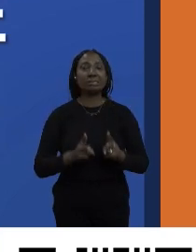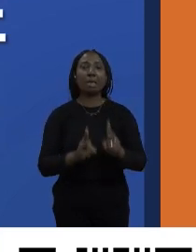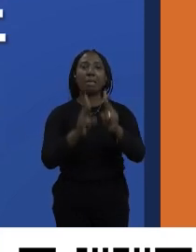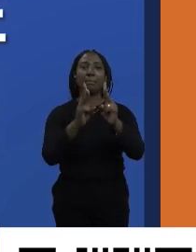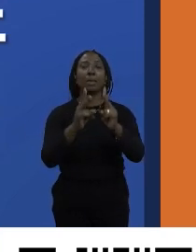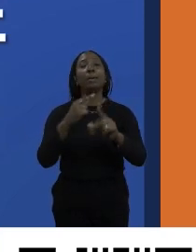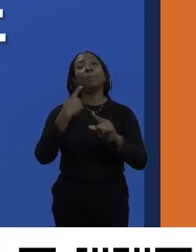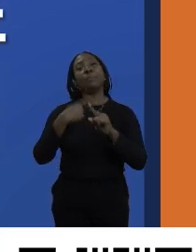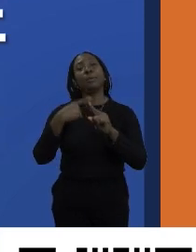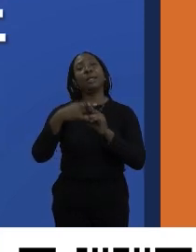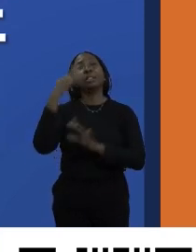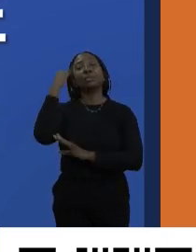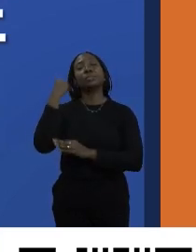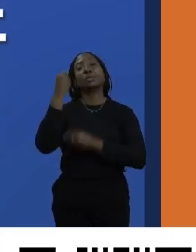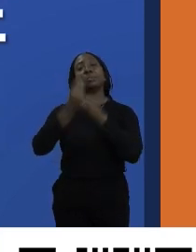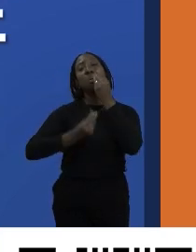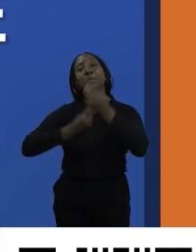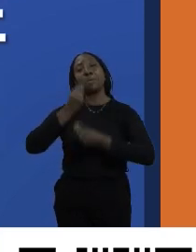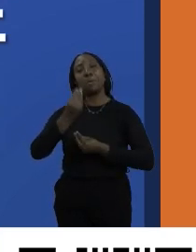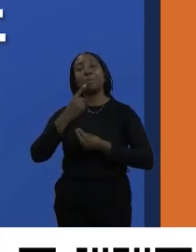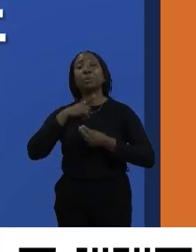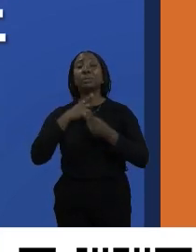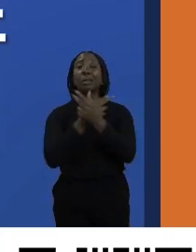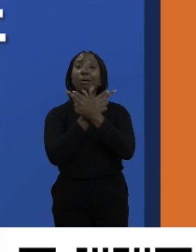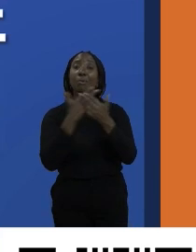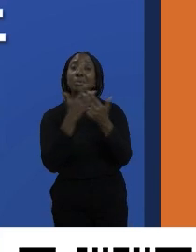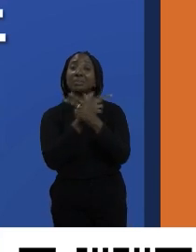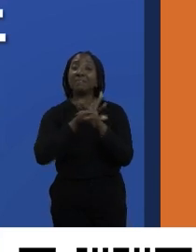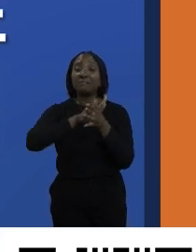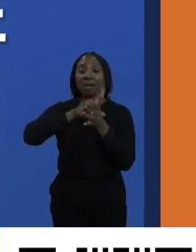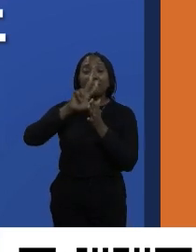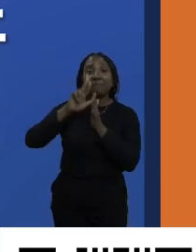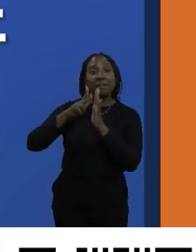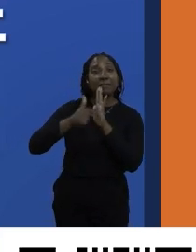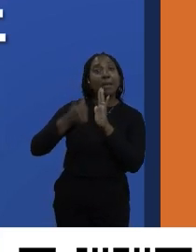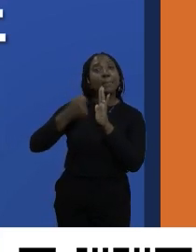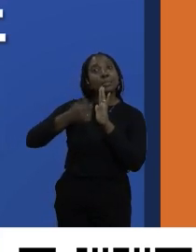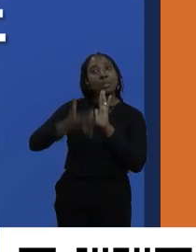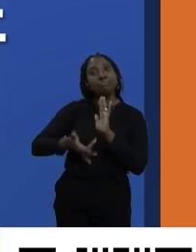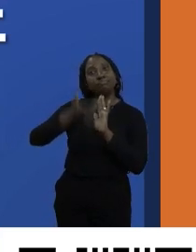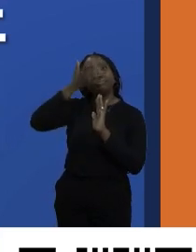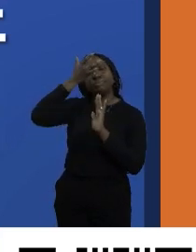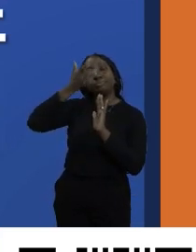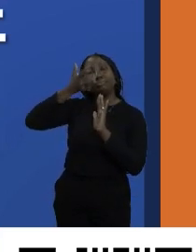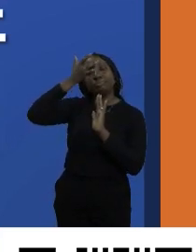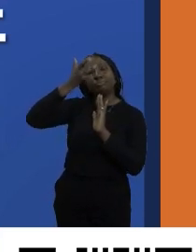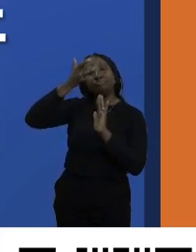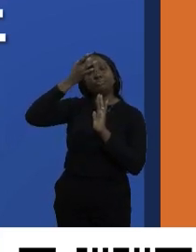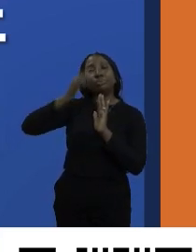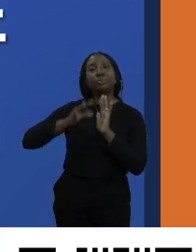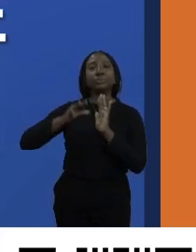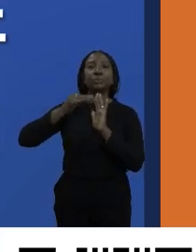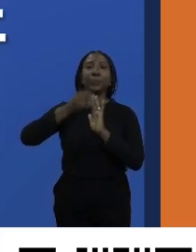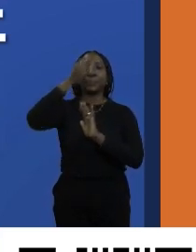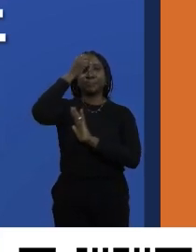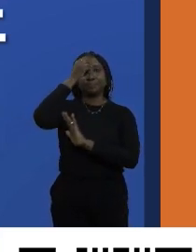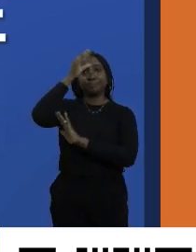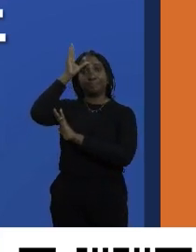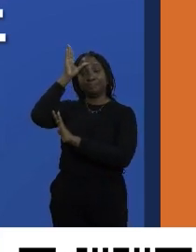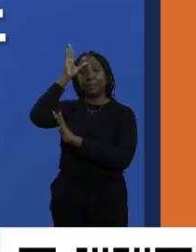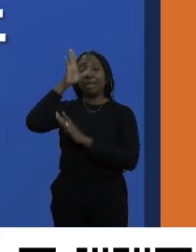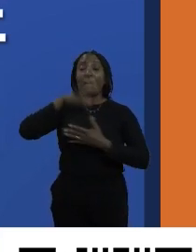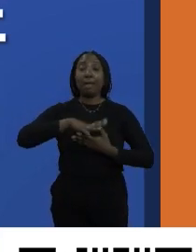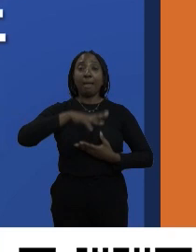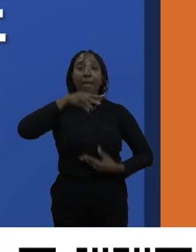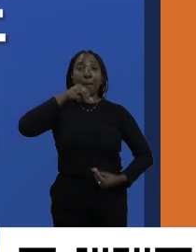que a gente pode botar dentro da nossa mente. Cabe um monte de coisa aí. É só colocar para dentro, né? E assimilando todo esse conhecimento. E alma,